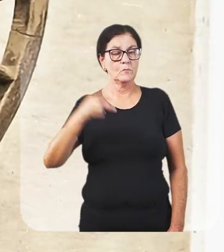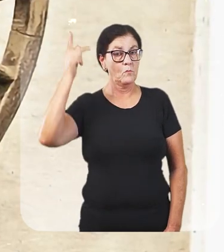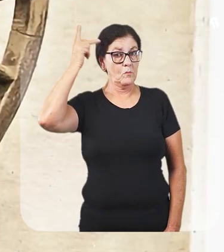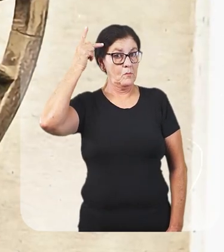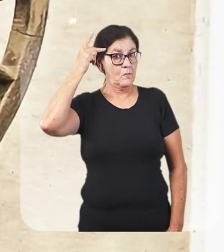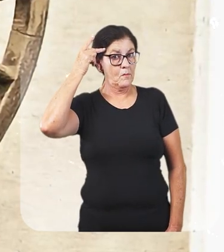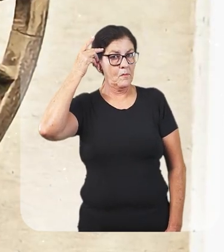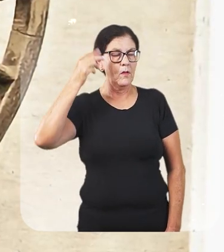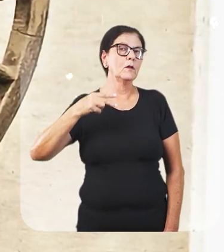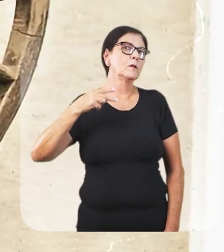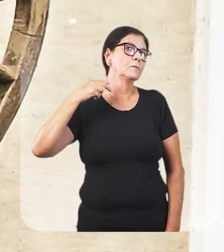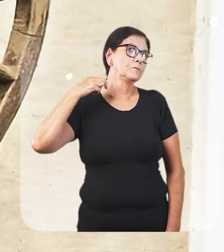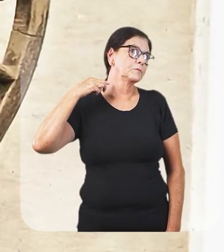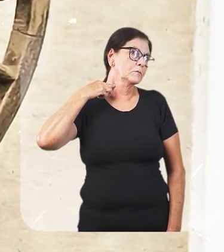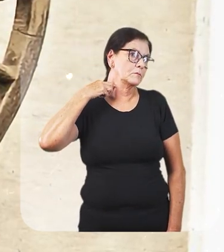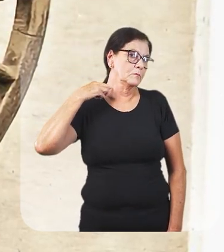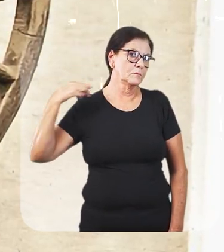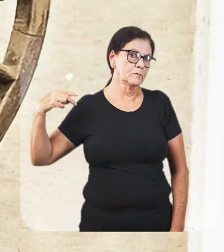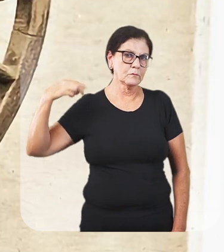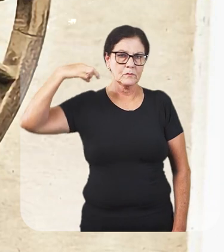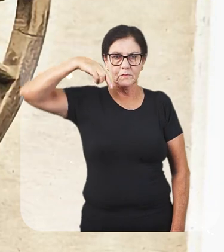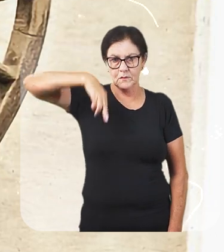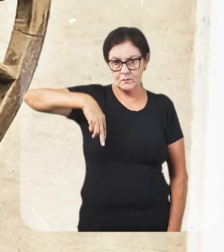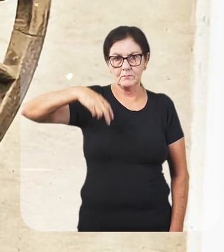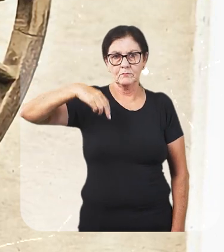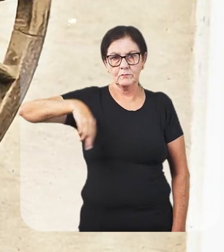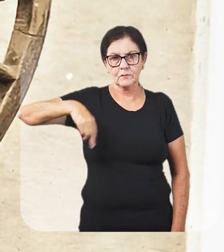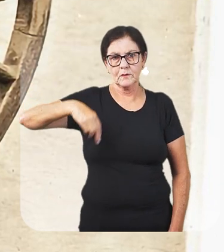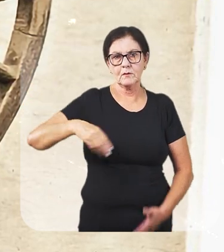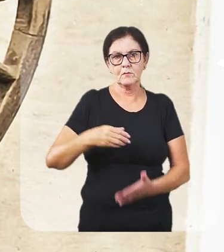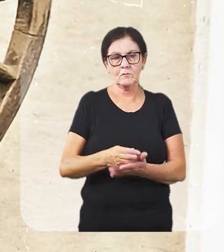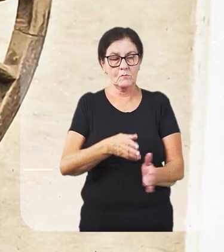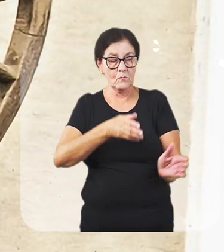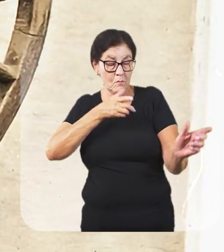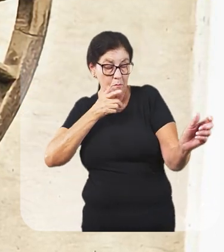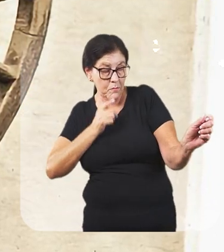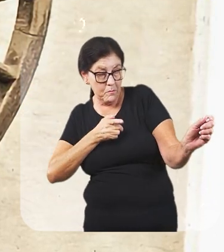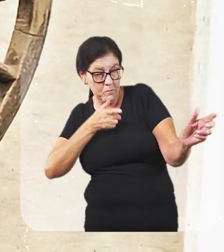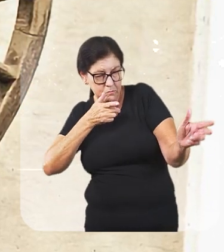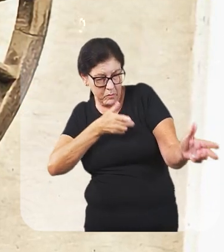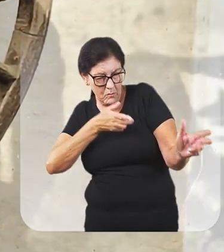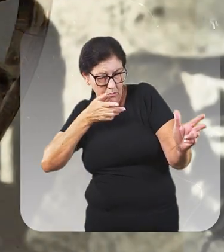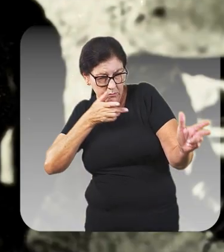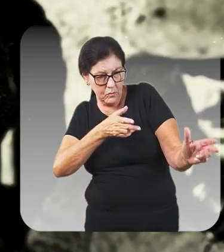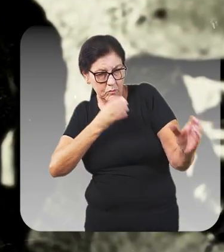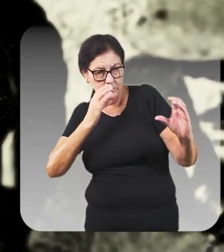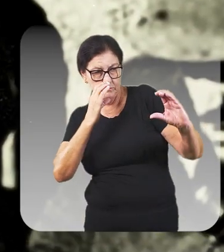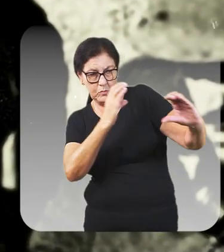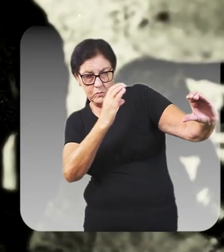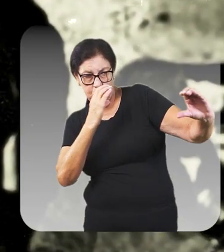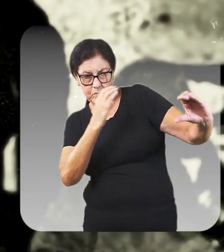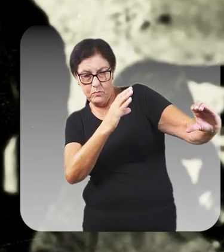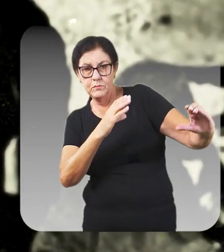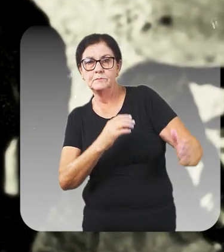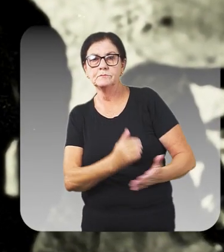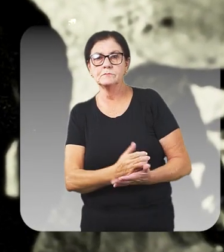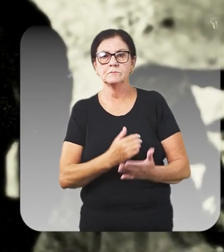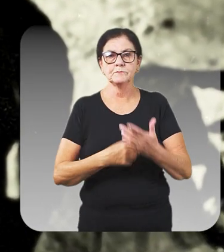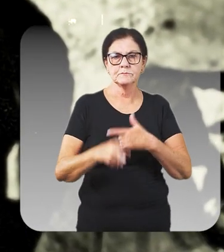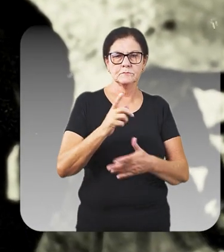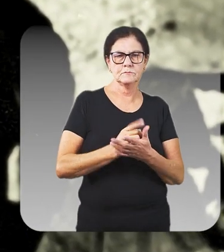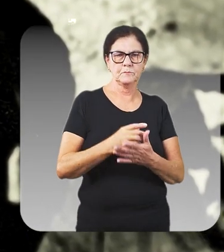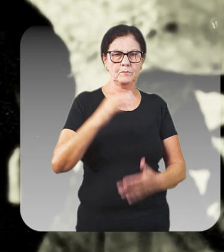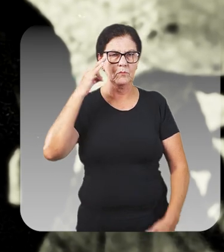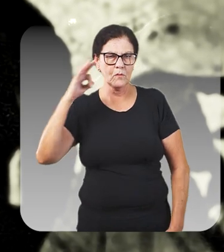encouraçados como São Paulo e o Minas Gerais foram posicionados para bombardear a fortificação. A situação para Newton Prado e